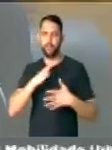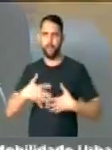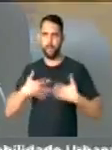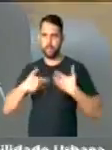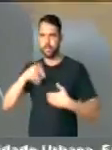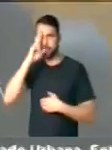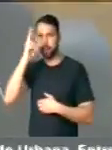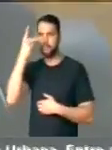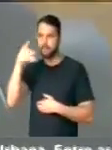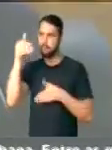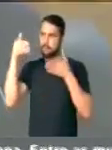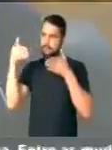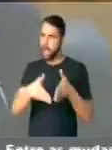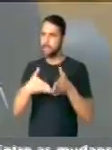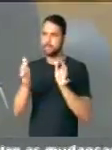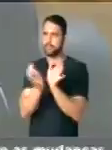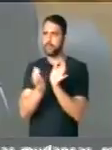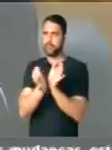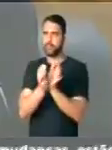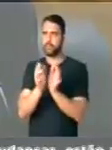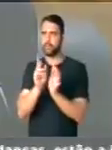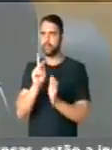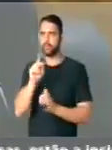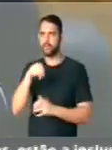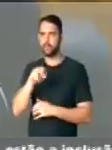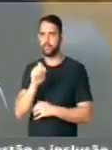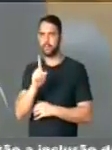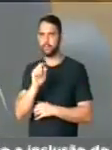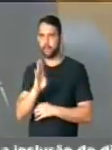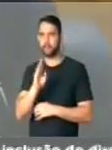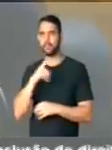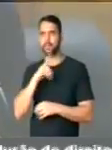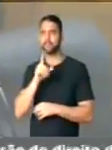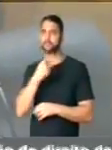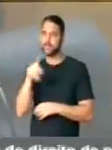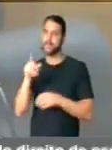dizer que você faz parte da nossa bancada, apesar que você é do PSDB. Obrigado. Obrigado.